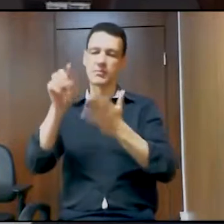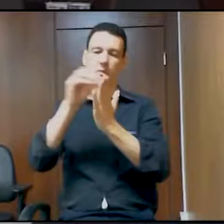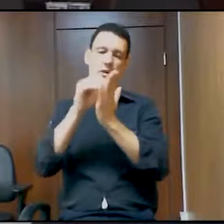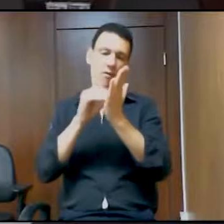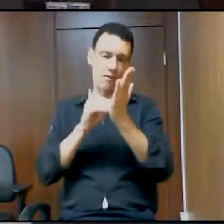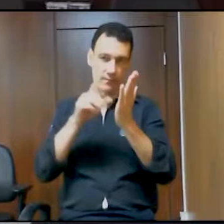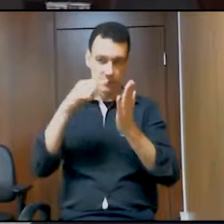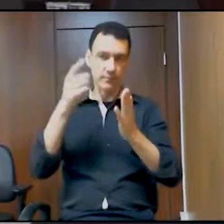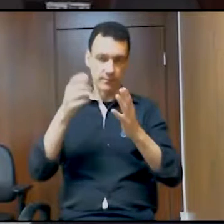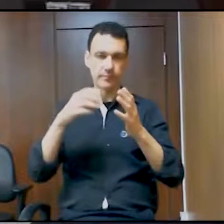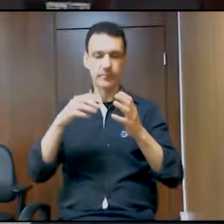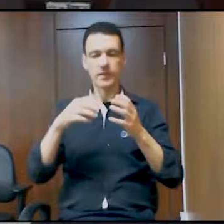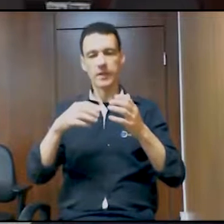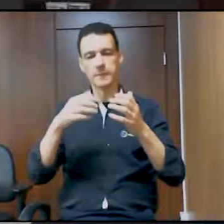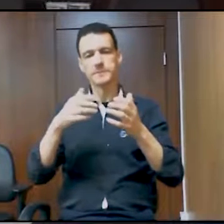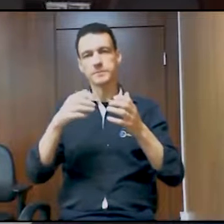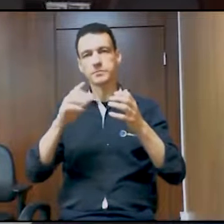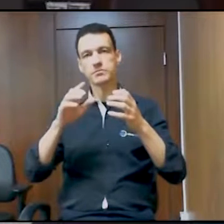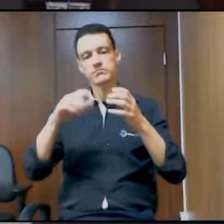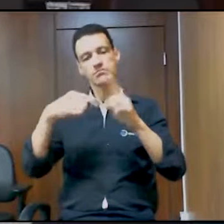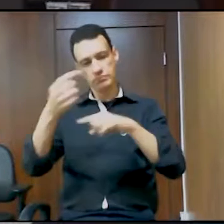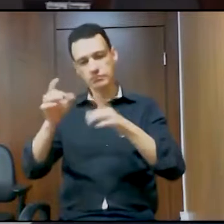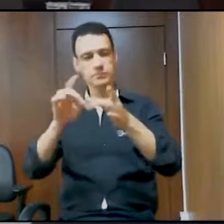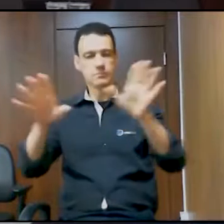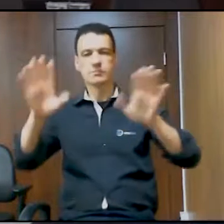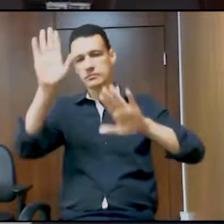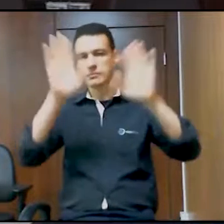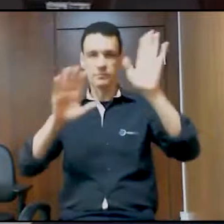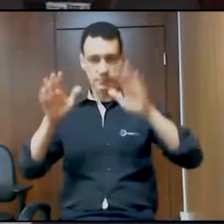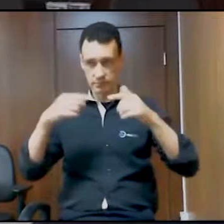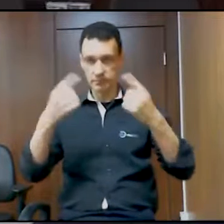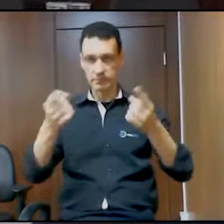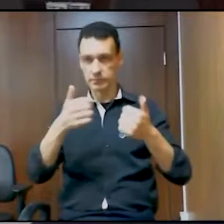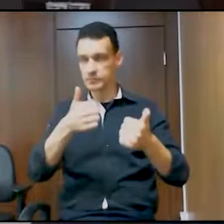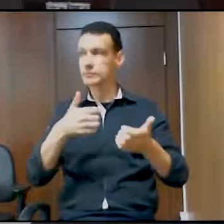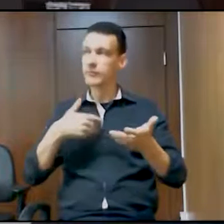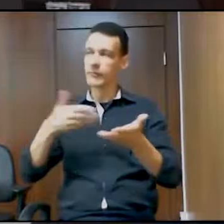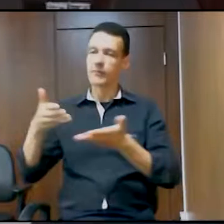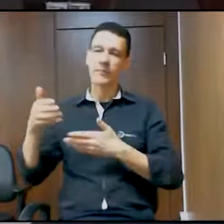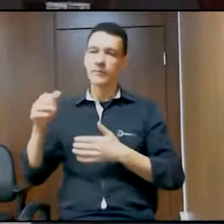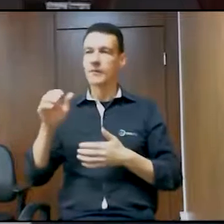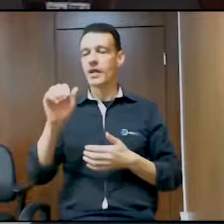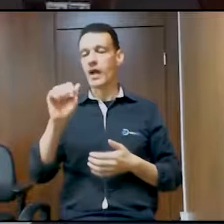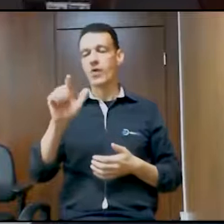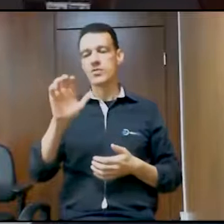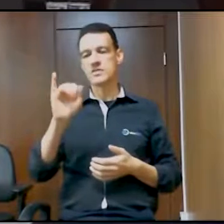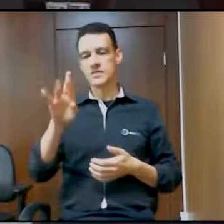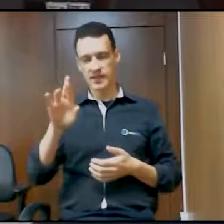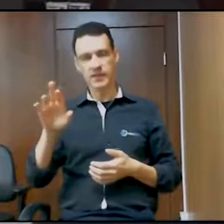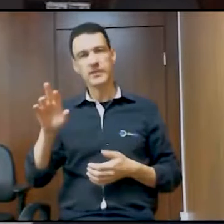eu queria chamar então o Alci para fazer a sua fala. Obrigado, Alci.